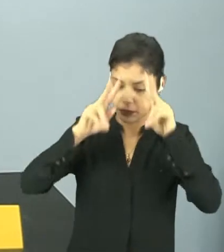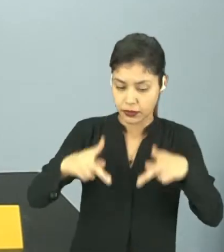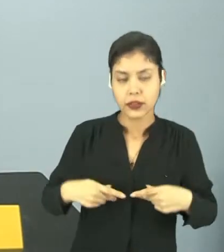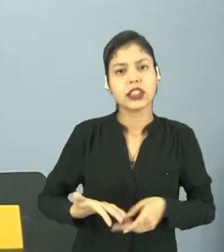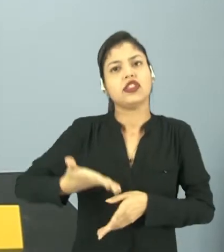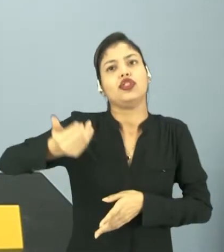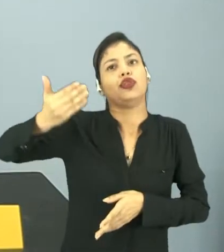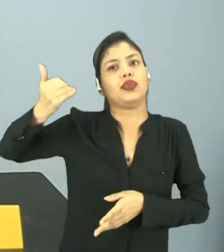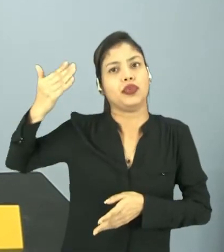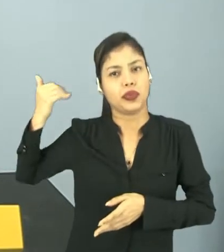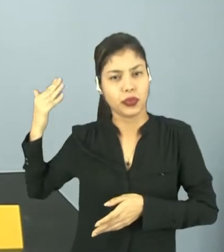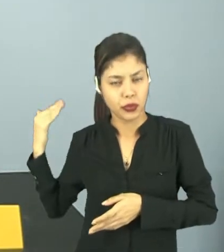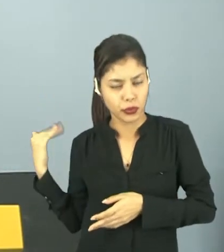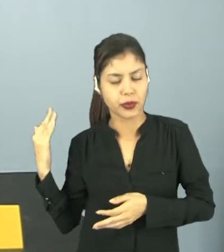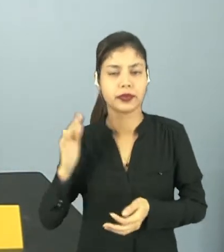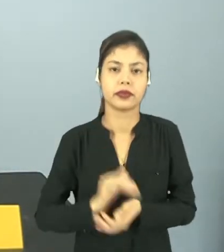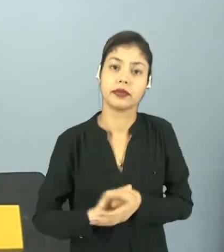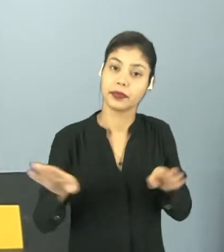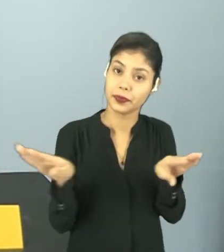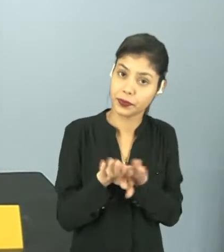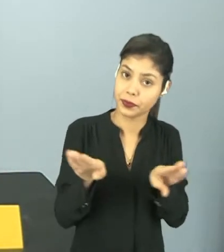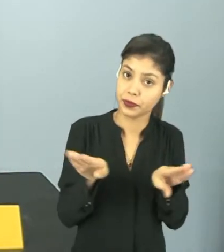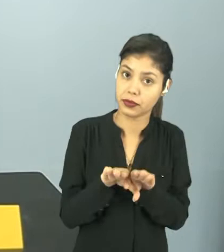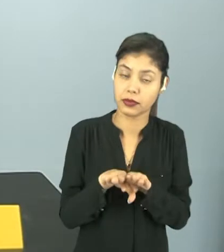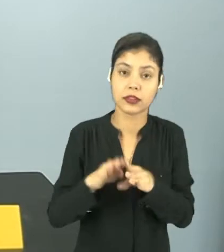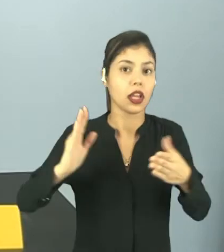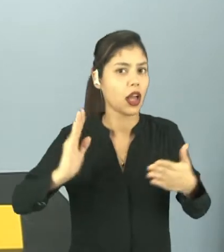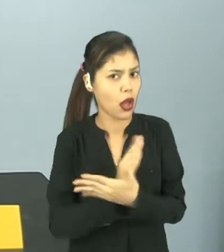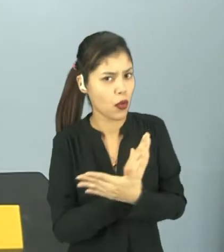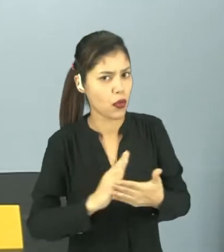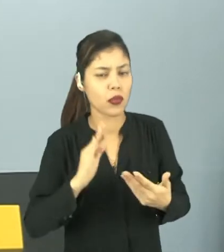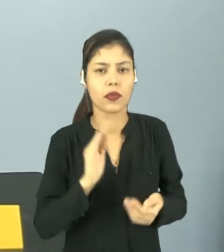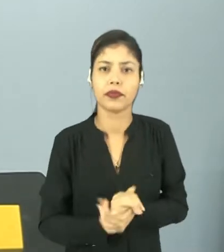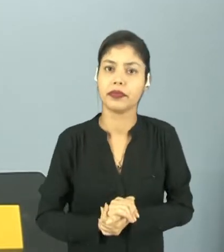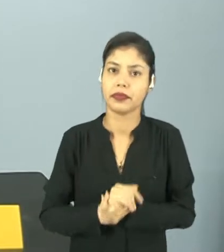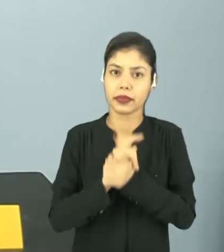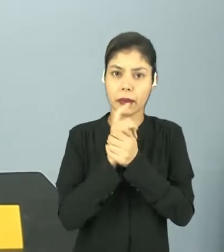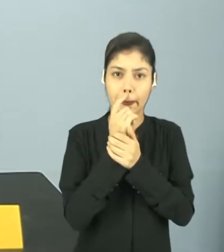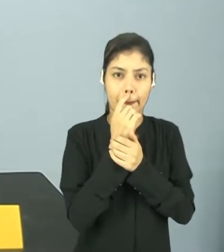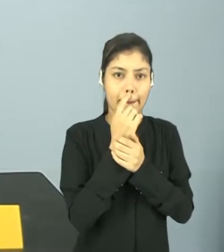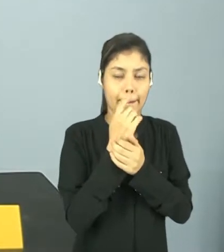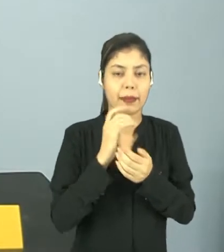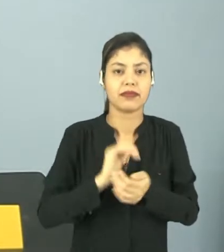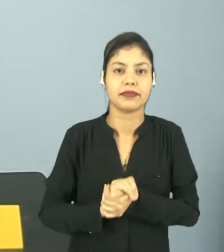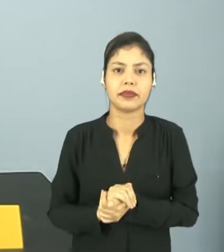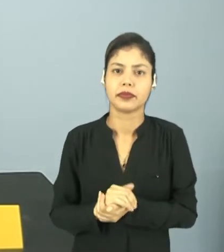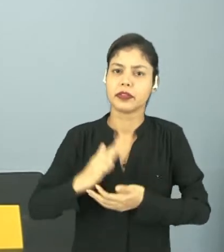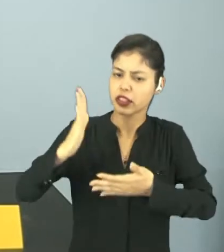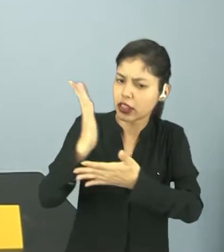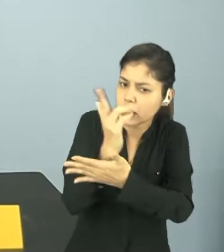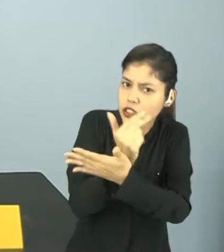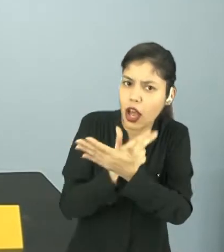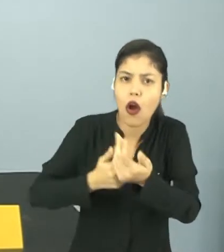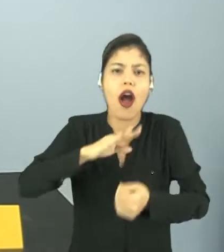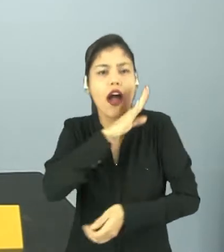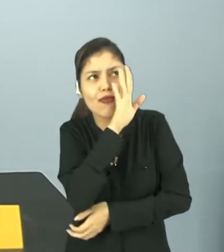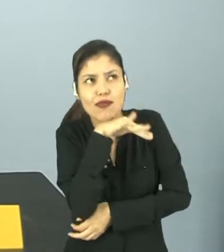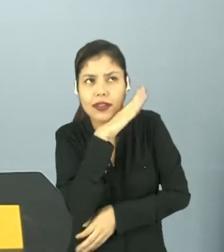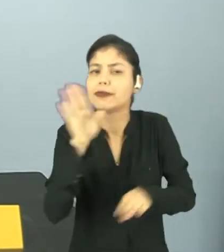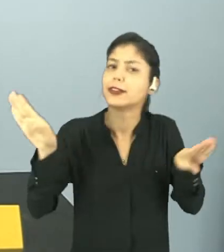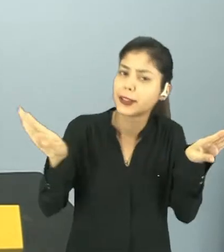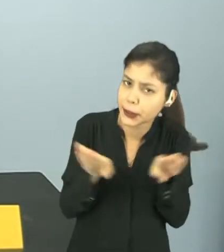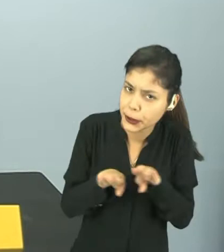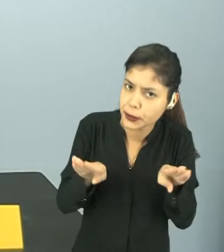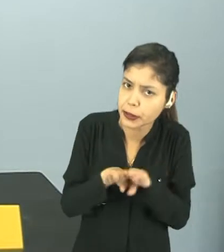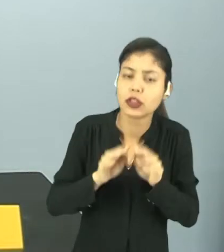bem antigos. E também nós temos algumas espécies de animais que também